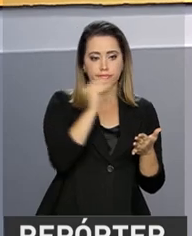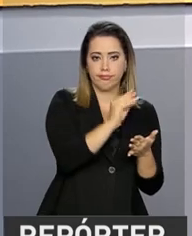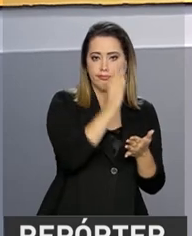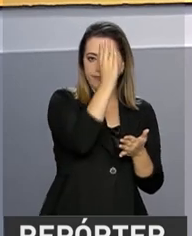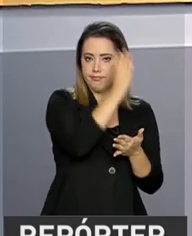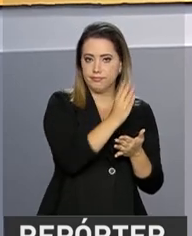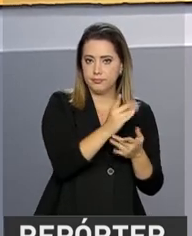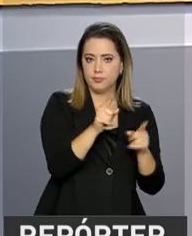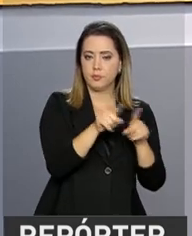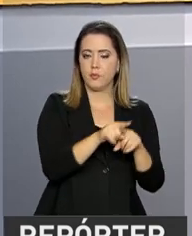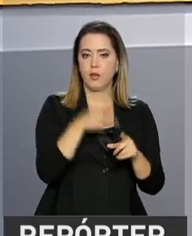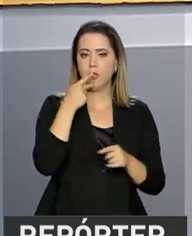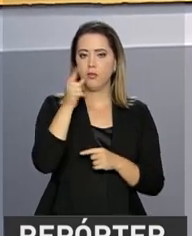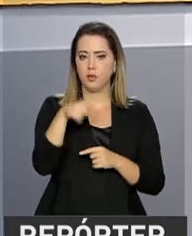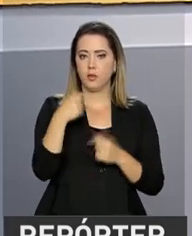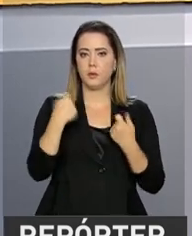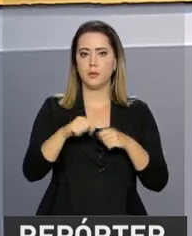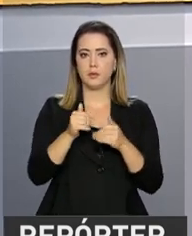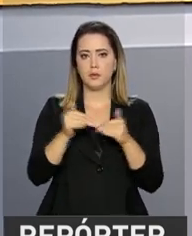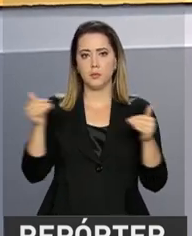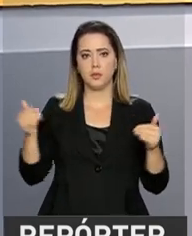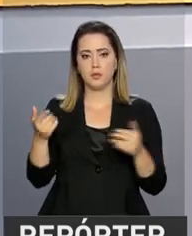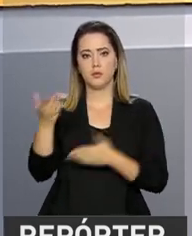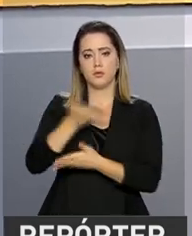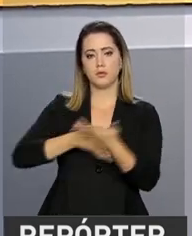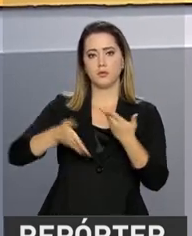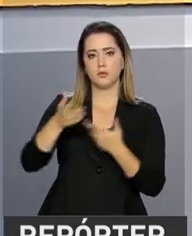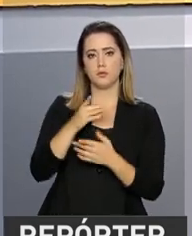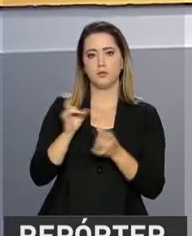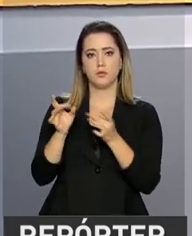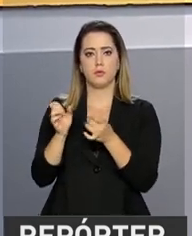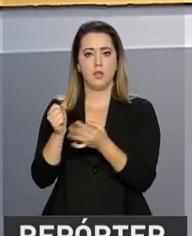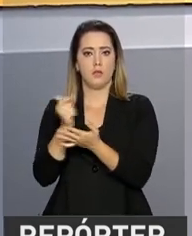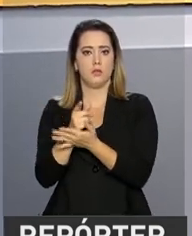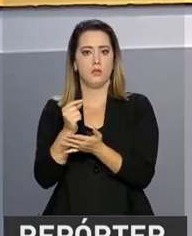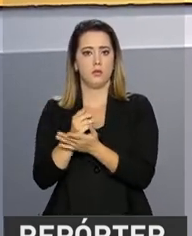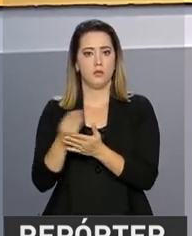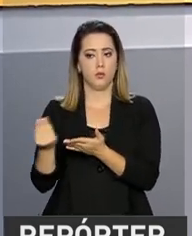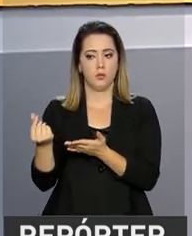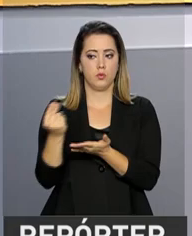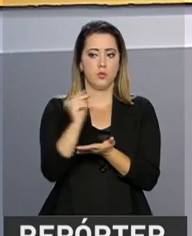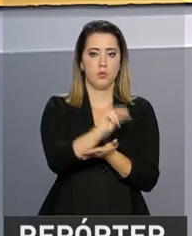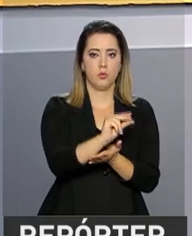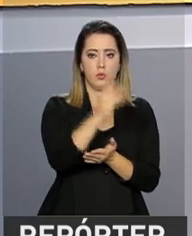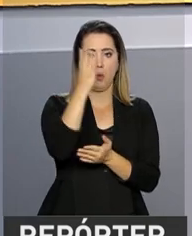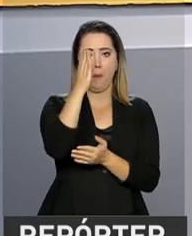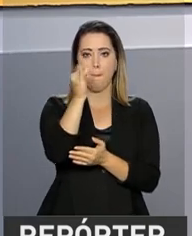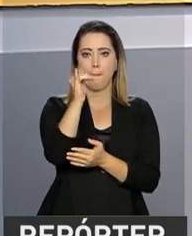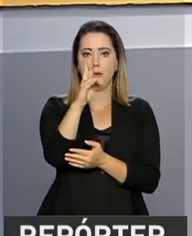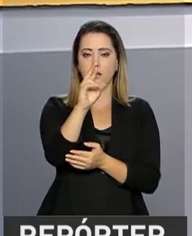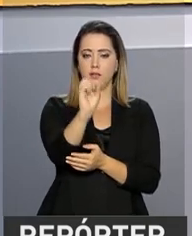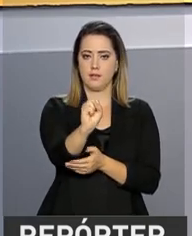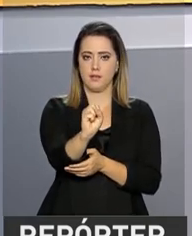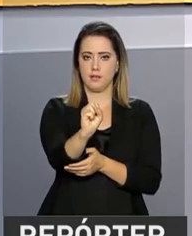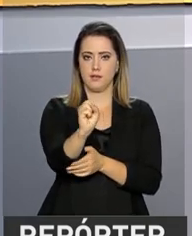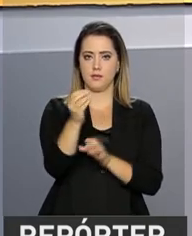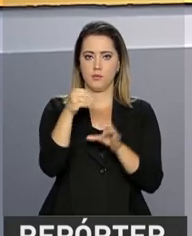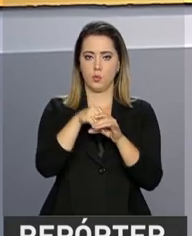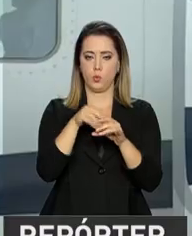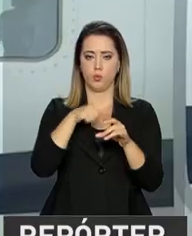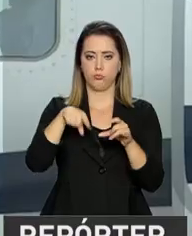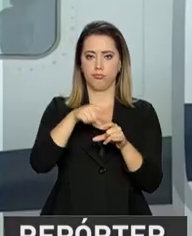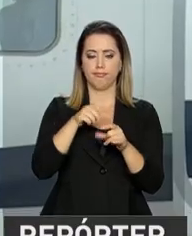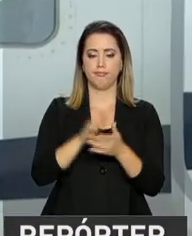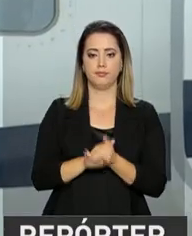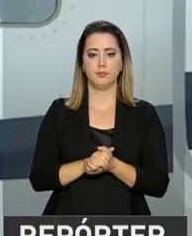estrangeiros temer defendeu a ampliação das relações de negócios e investimentos entre os países do brics